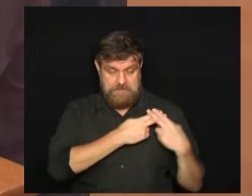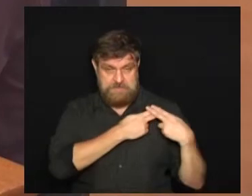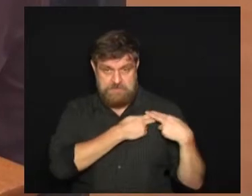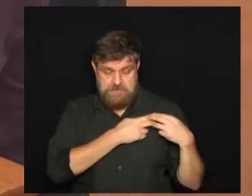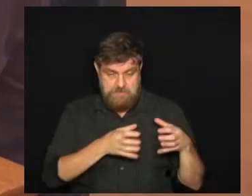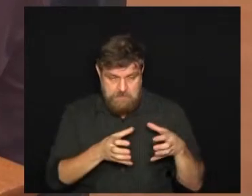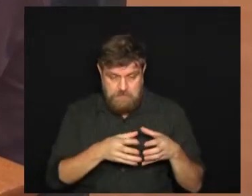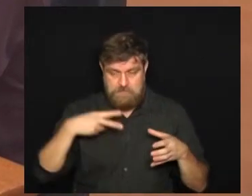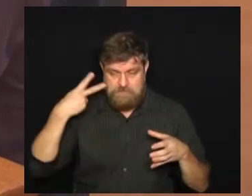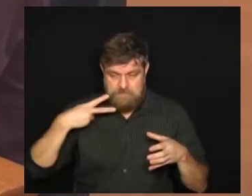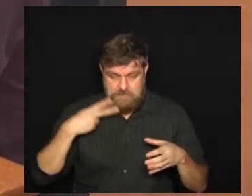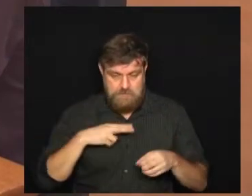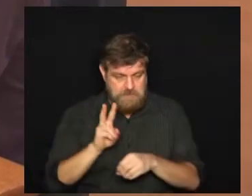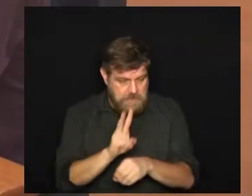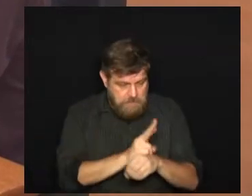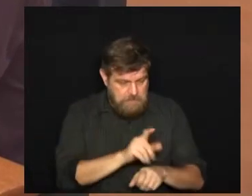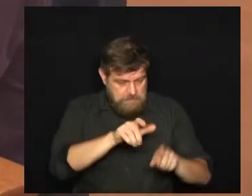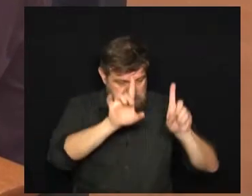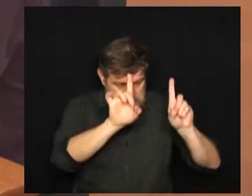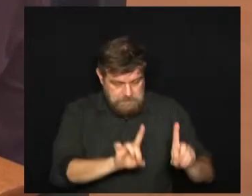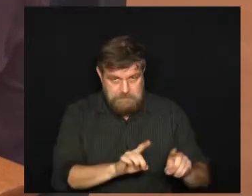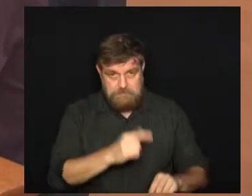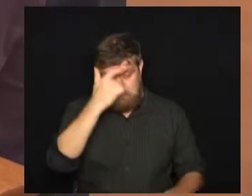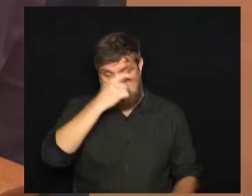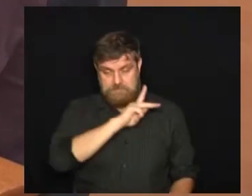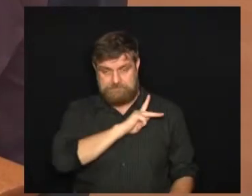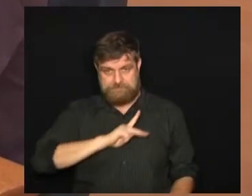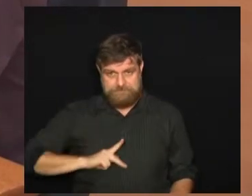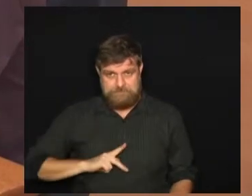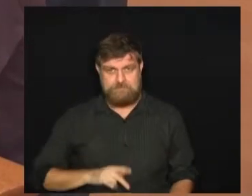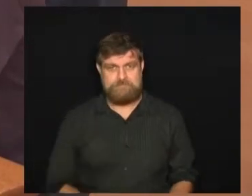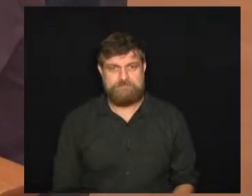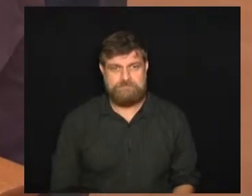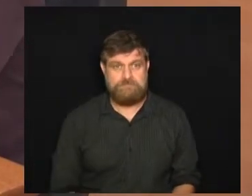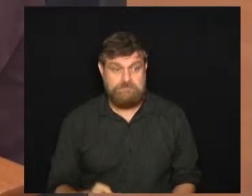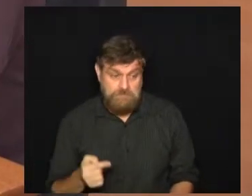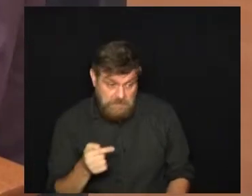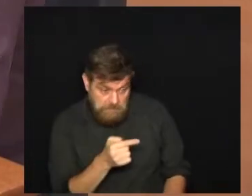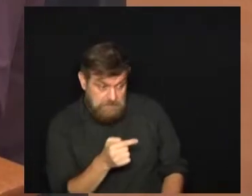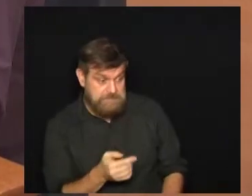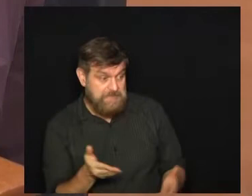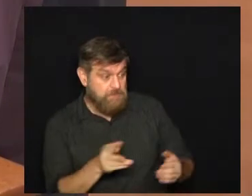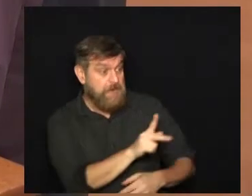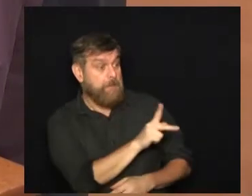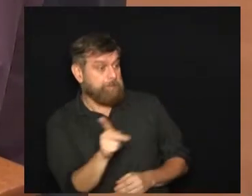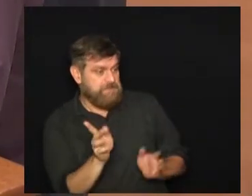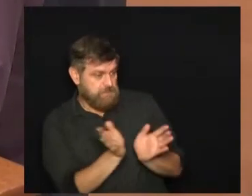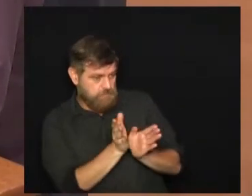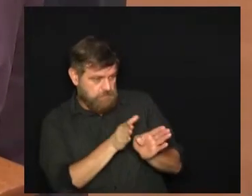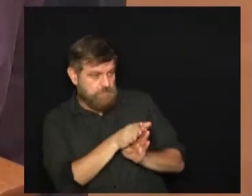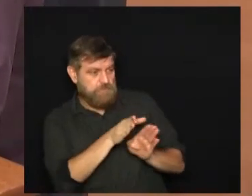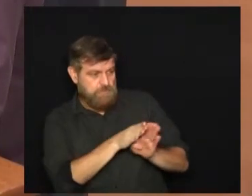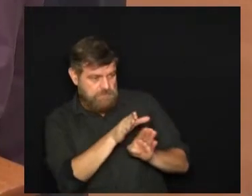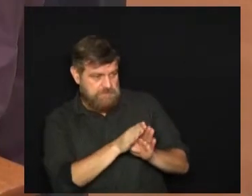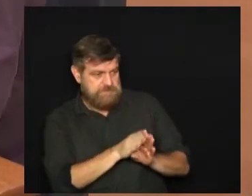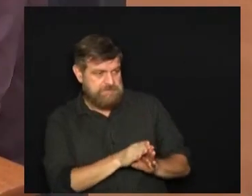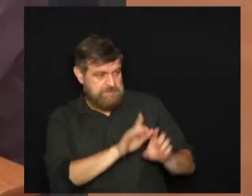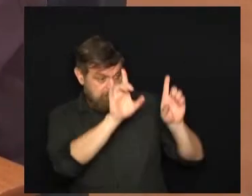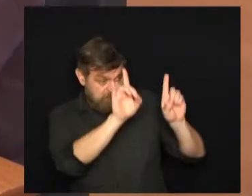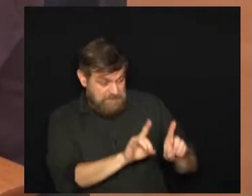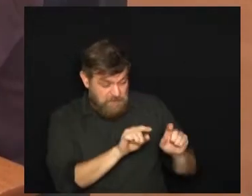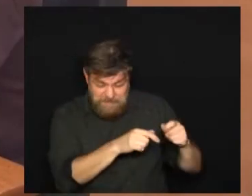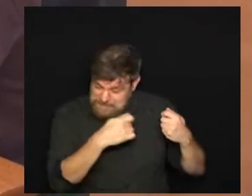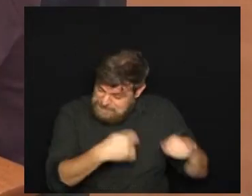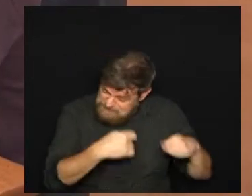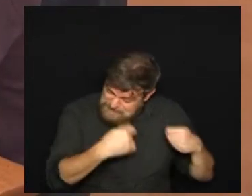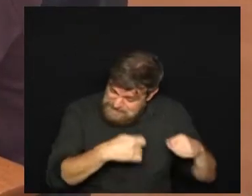desta comissão, e você como presidente agora do conselho, você pode contar conosco aqui. O que você